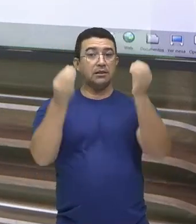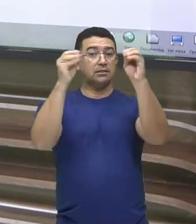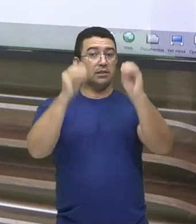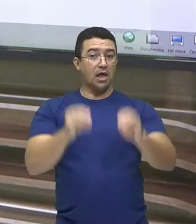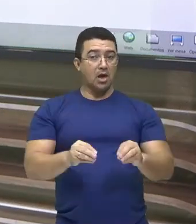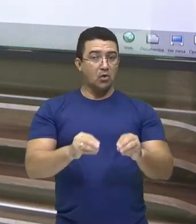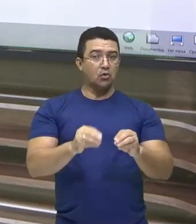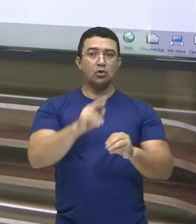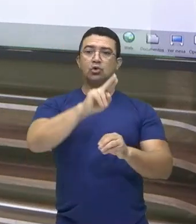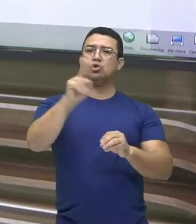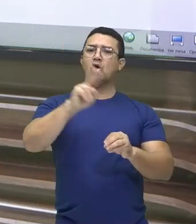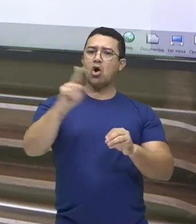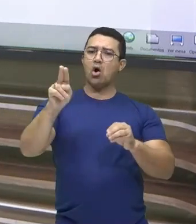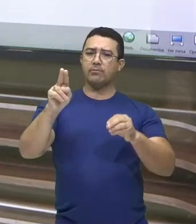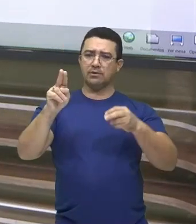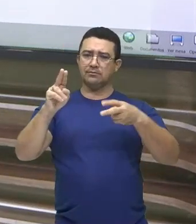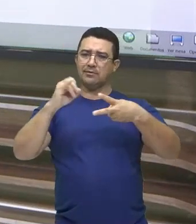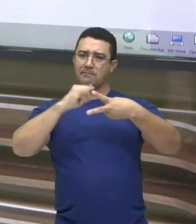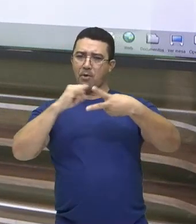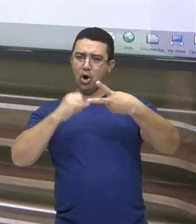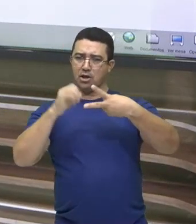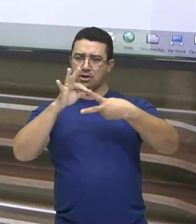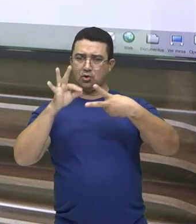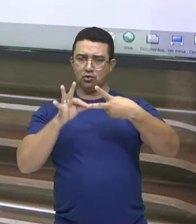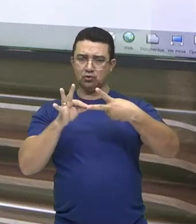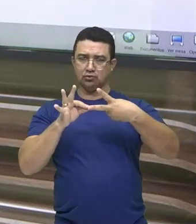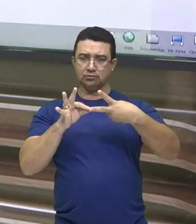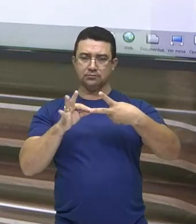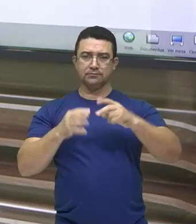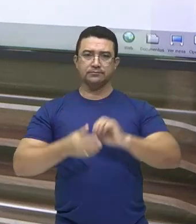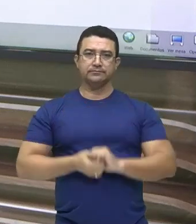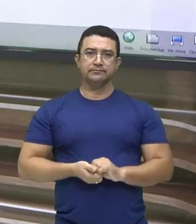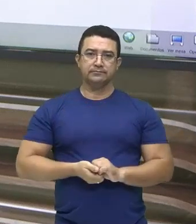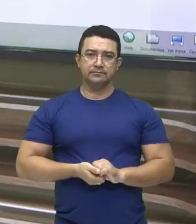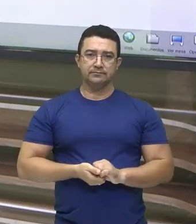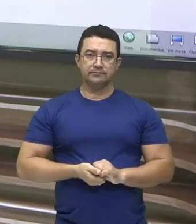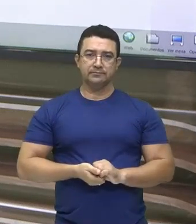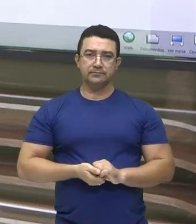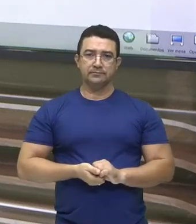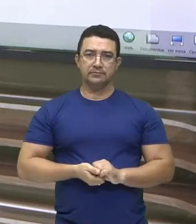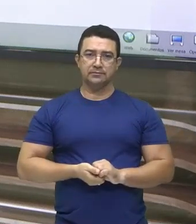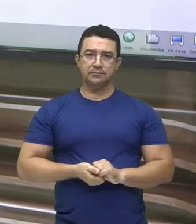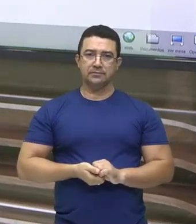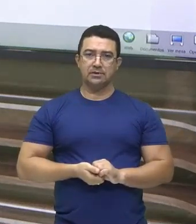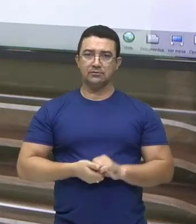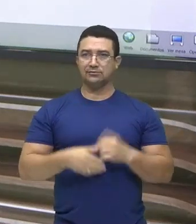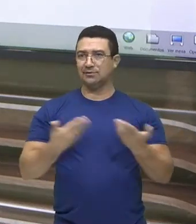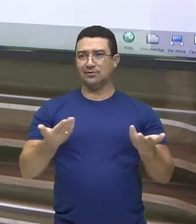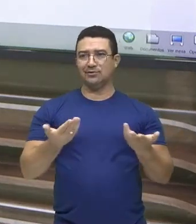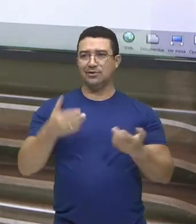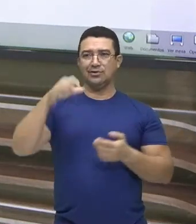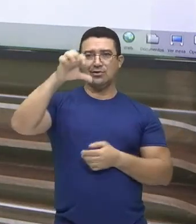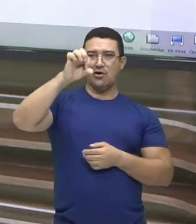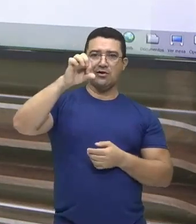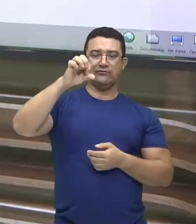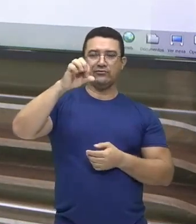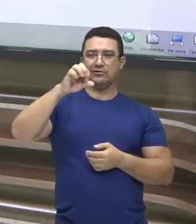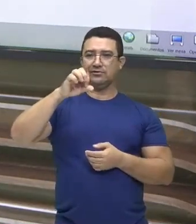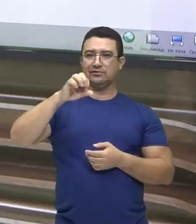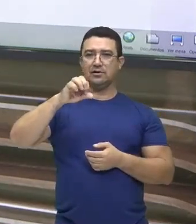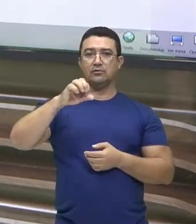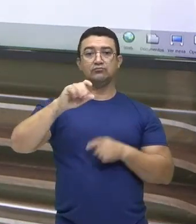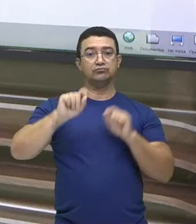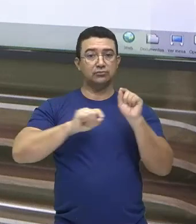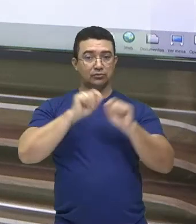saber o número de lados, né? No caso aqui é igual a 9, ele não deu lá 9, 10, 11, não, ele deu o nome. Então a gente